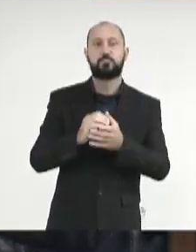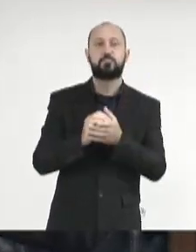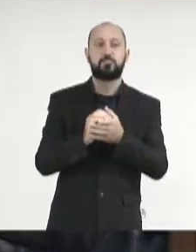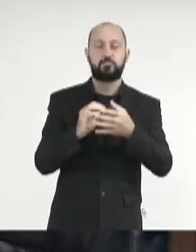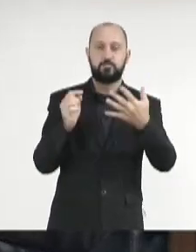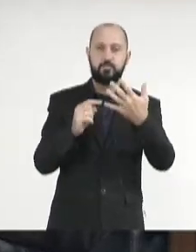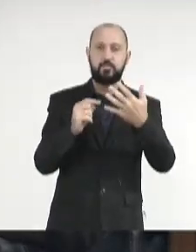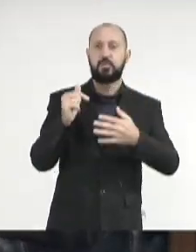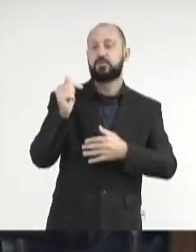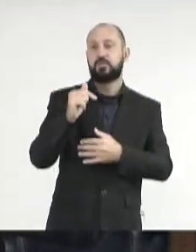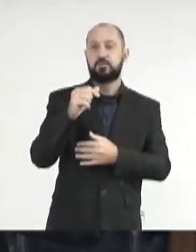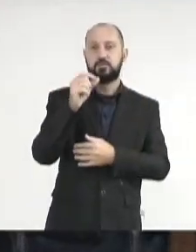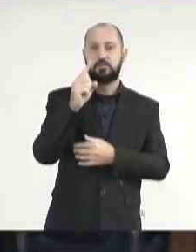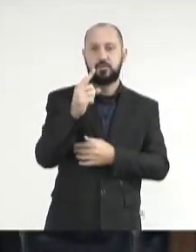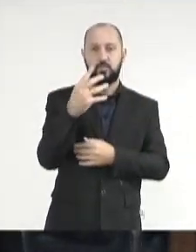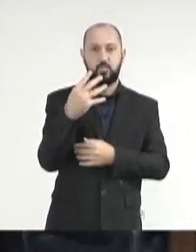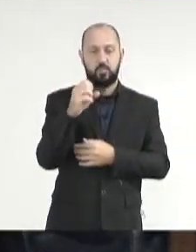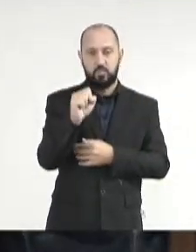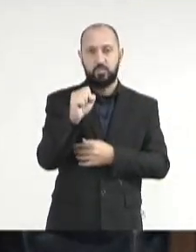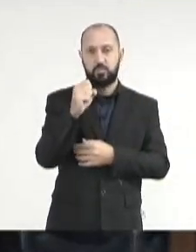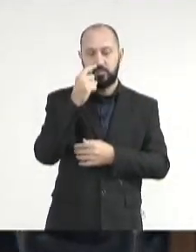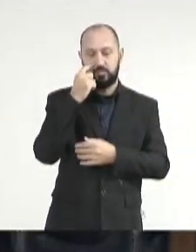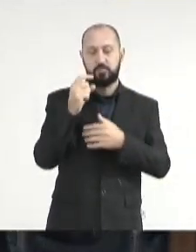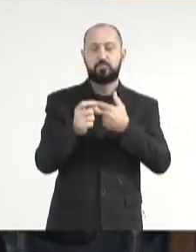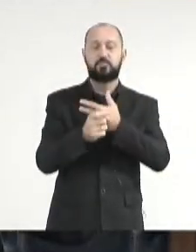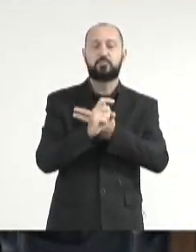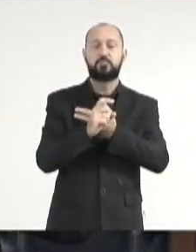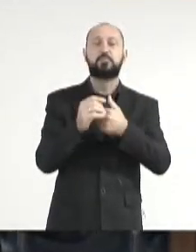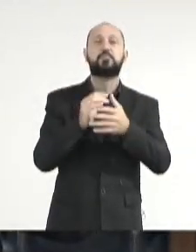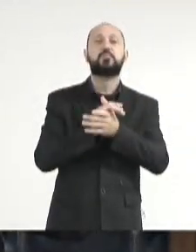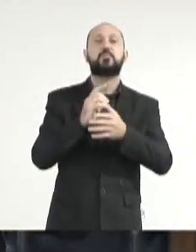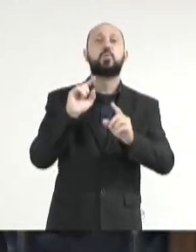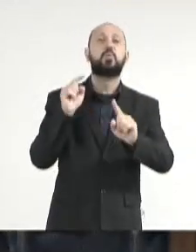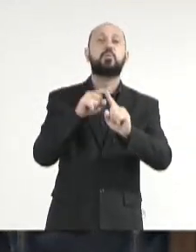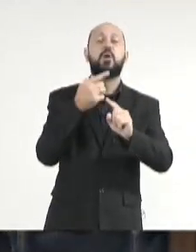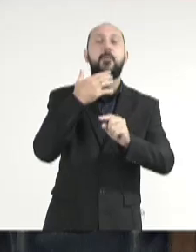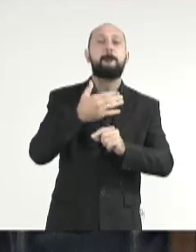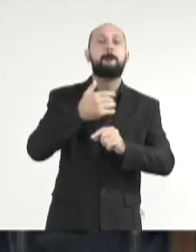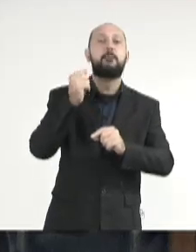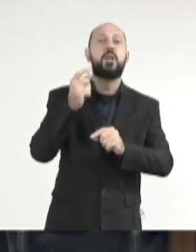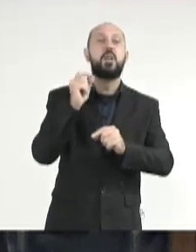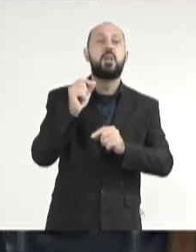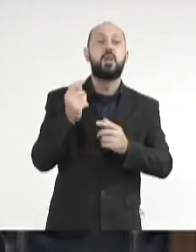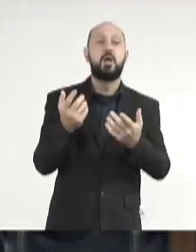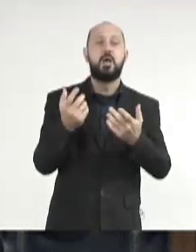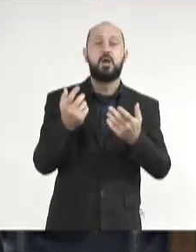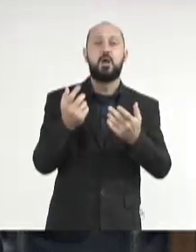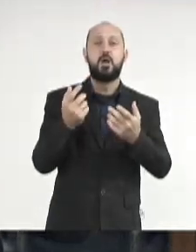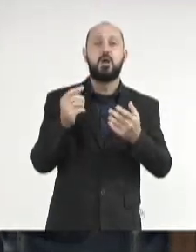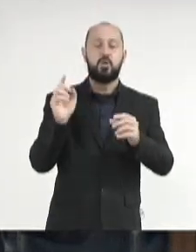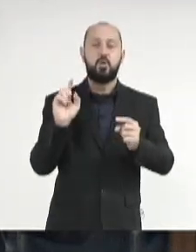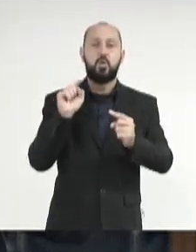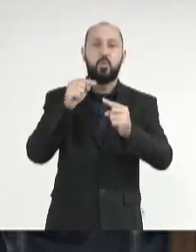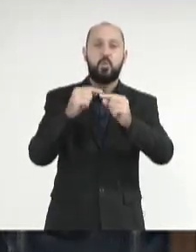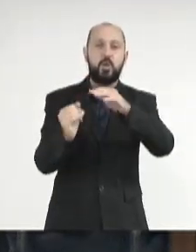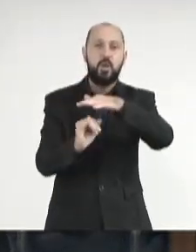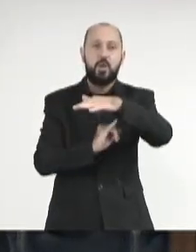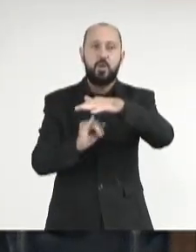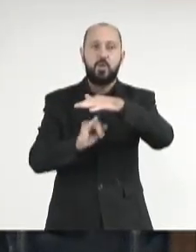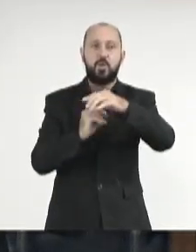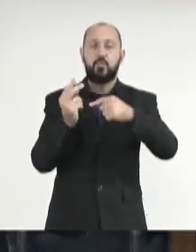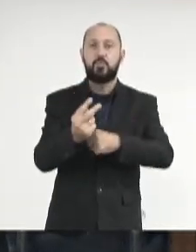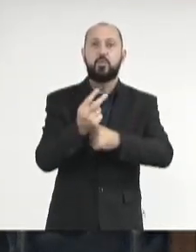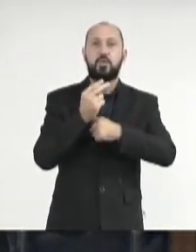projeto de lei 148 do Executivo, ele tem o objetivo principal de aperfeiçoar as regras que envolvem a instituição e cobrança